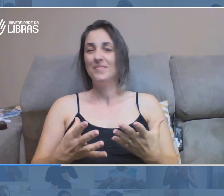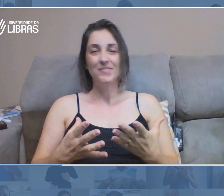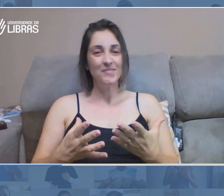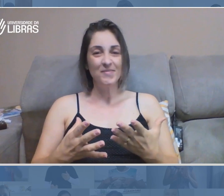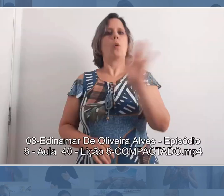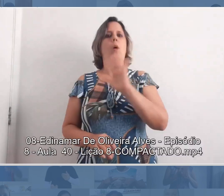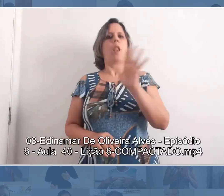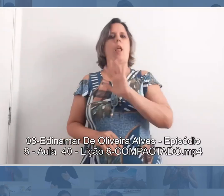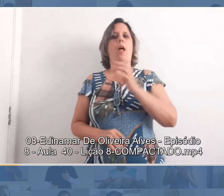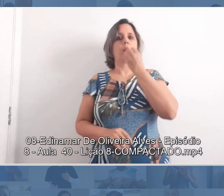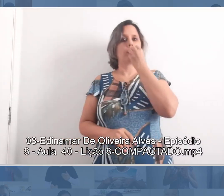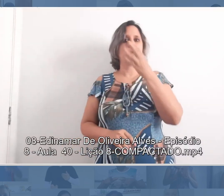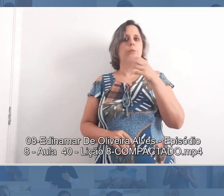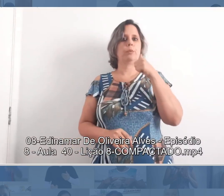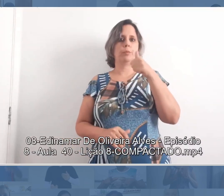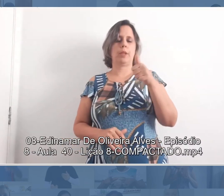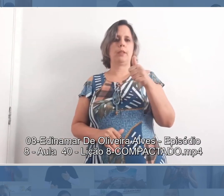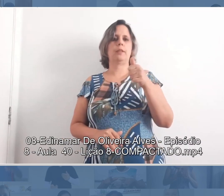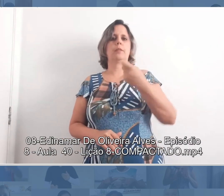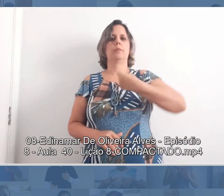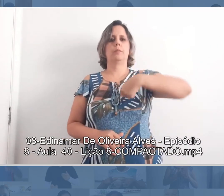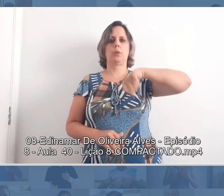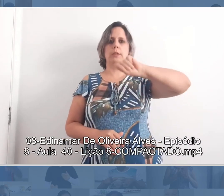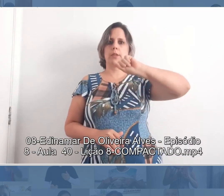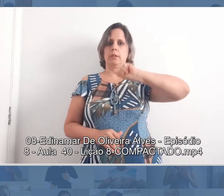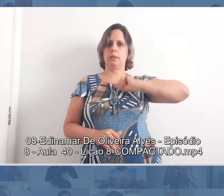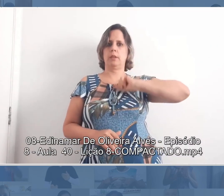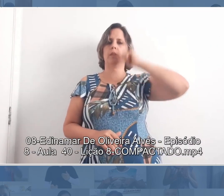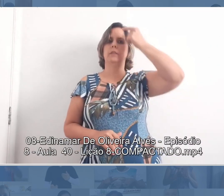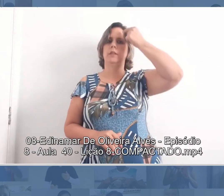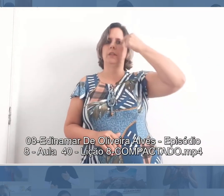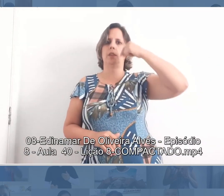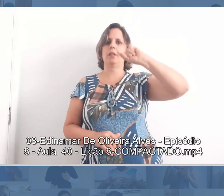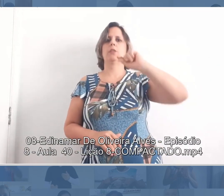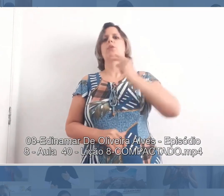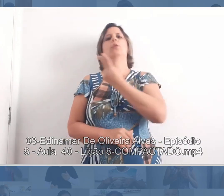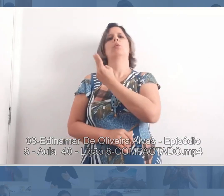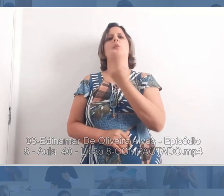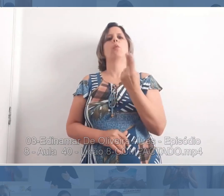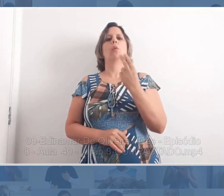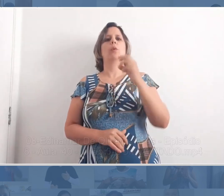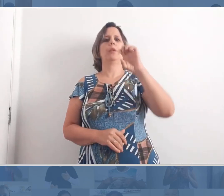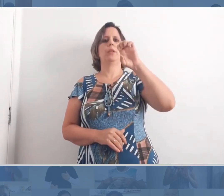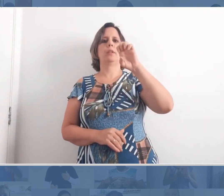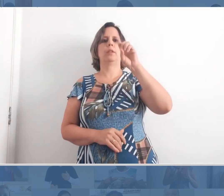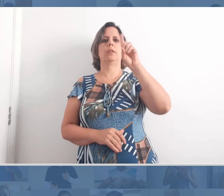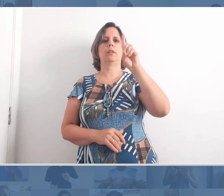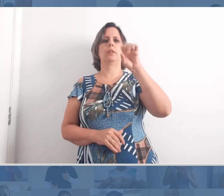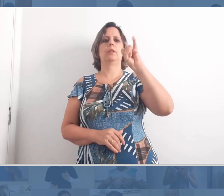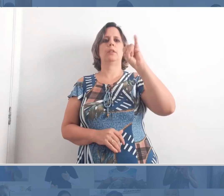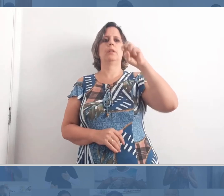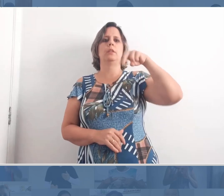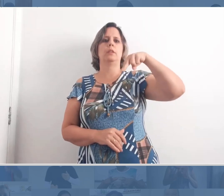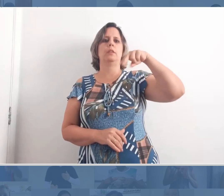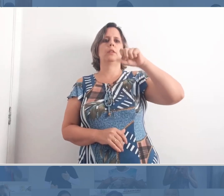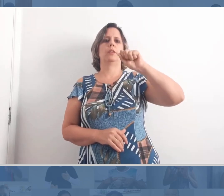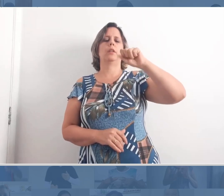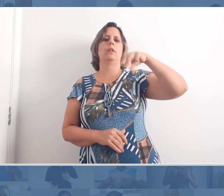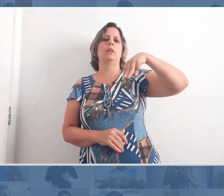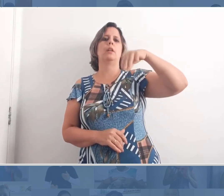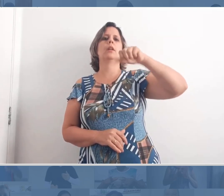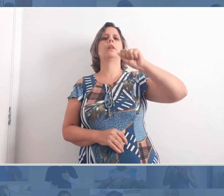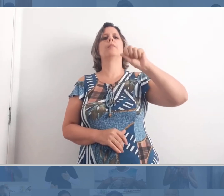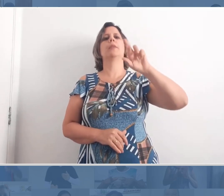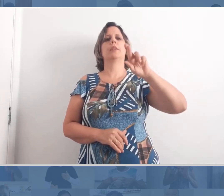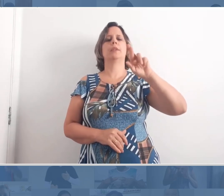conexão. Percebe? Agora, essa daqui, por exemplo, é a Ednamar. A Ednamar, quando ela começou a fazer o método